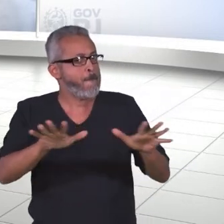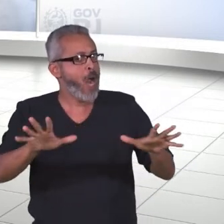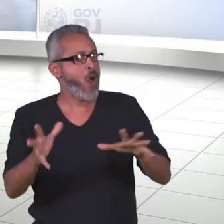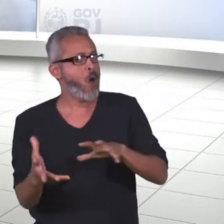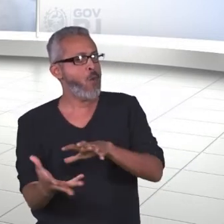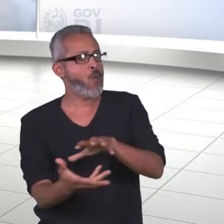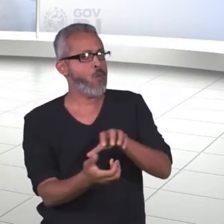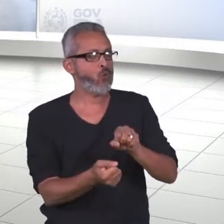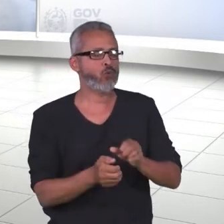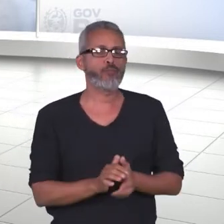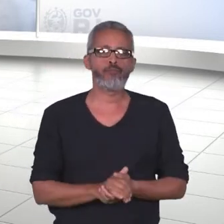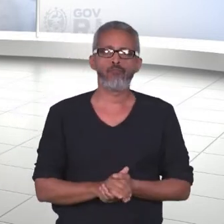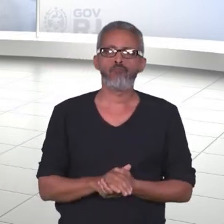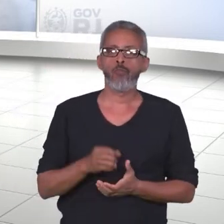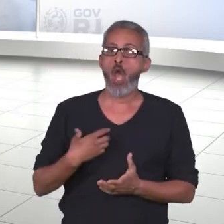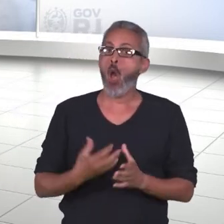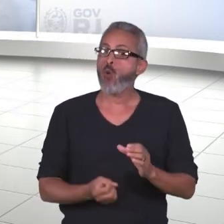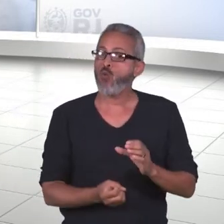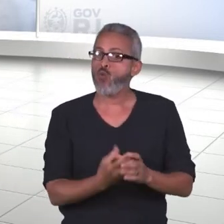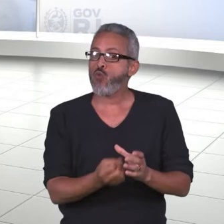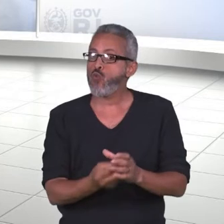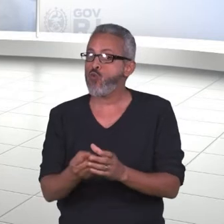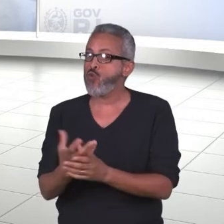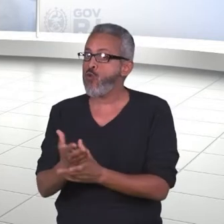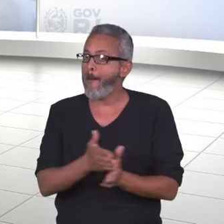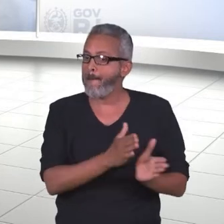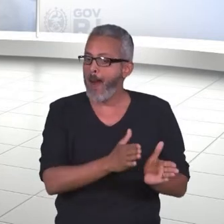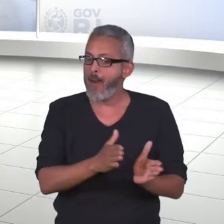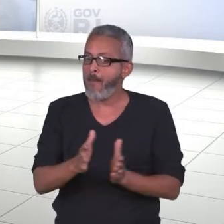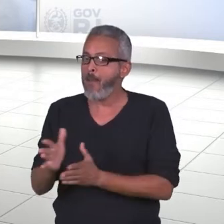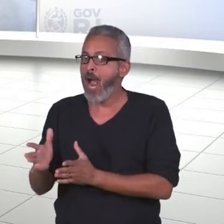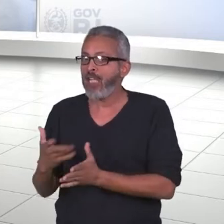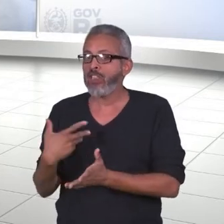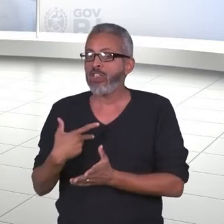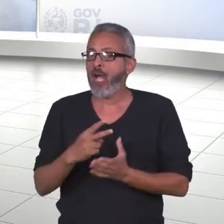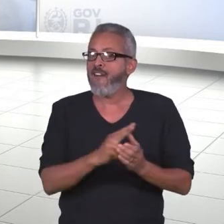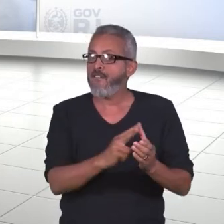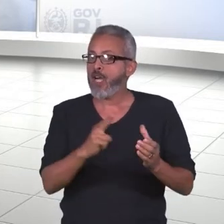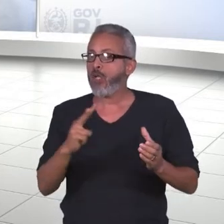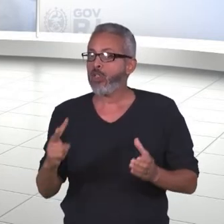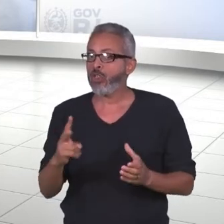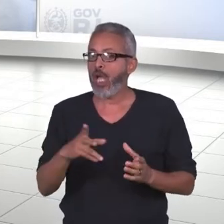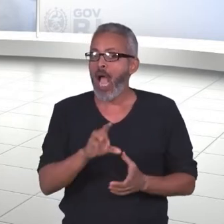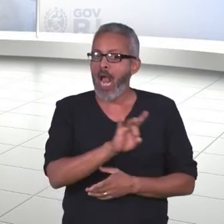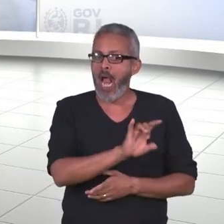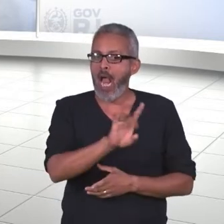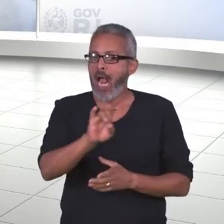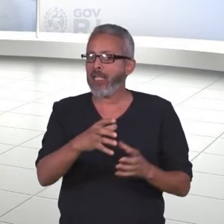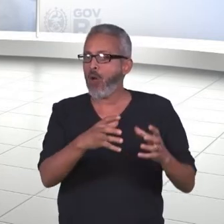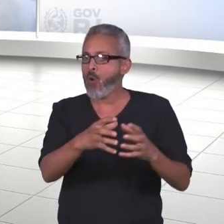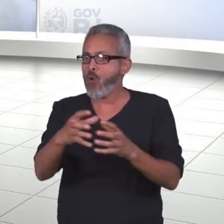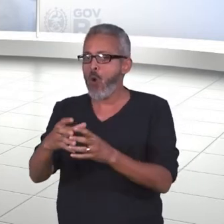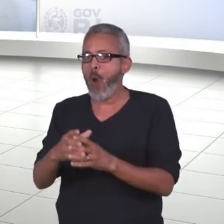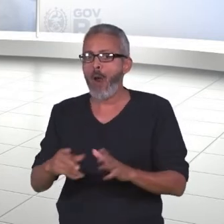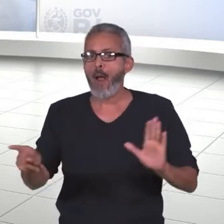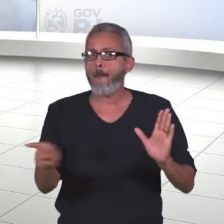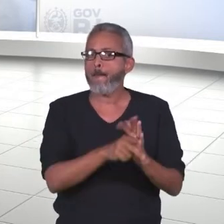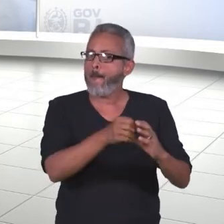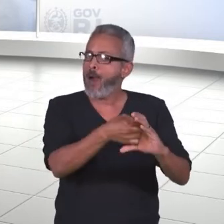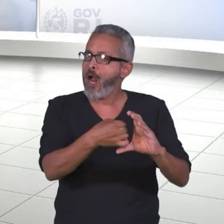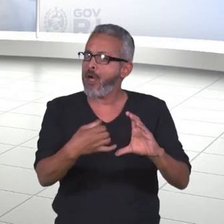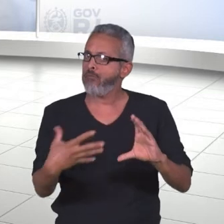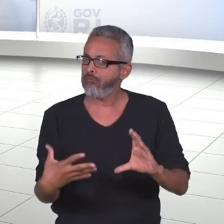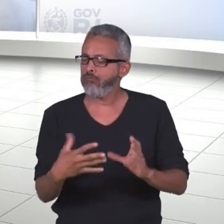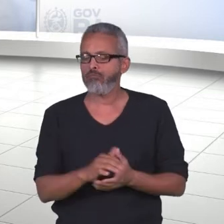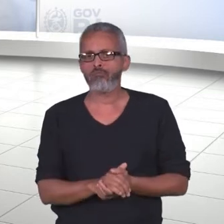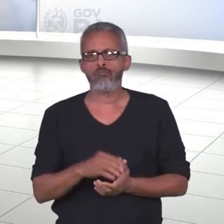espalhará pelo mundo. Surgiram várias correntes vanguardistas, cada uma com suas próprias